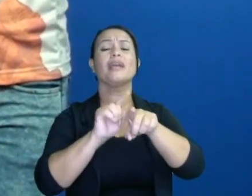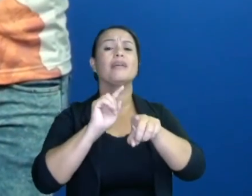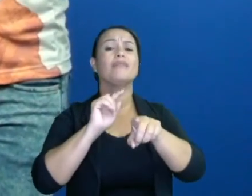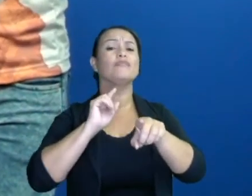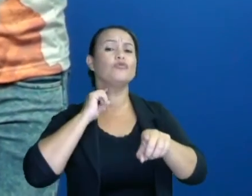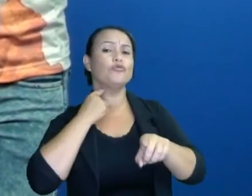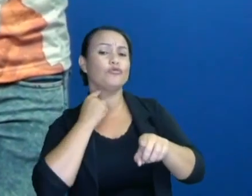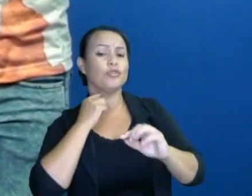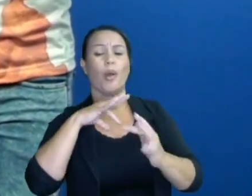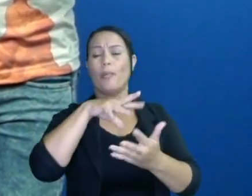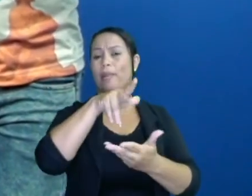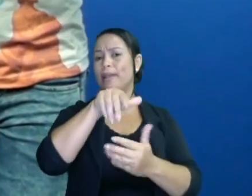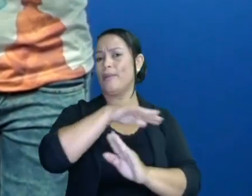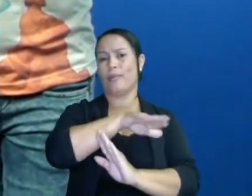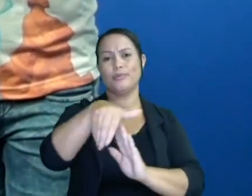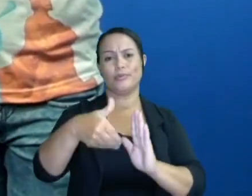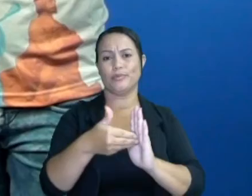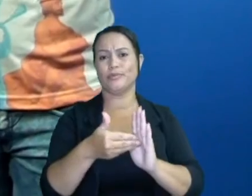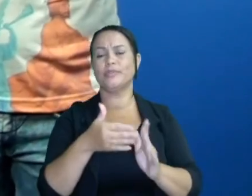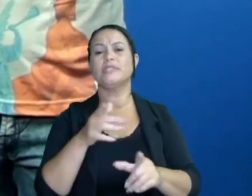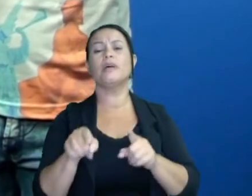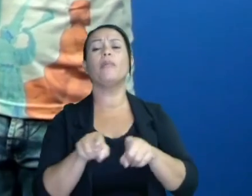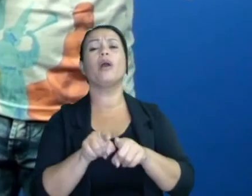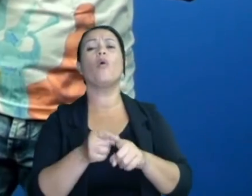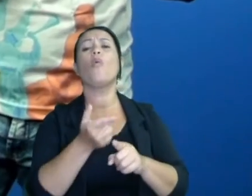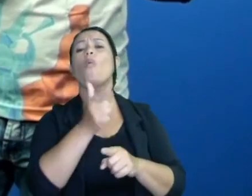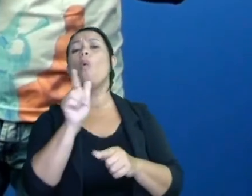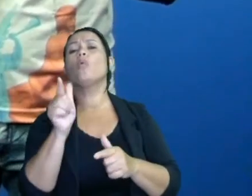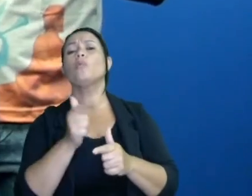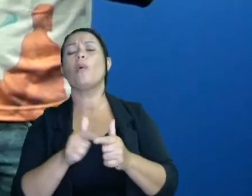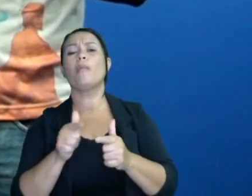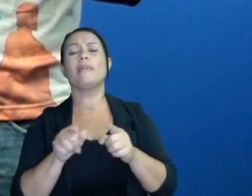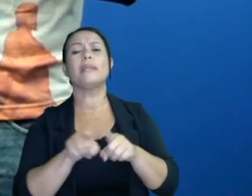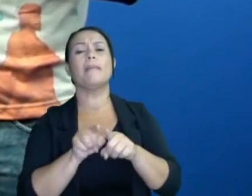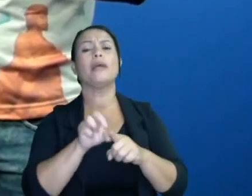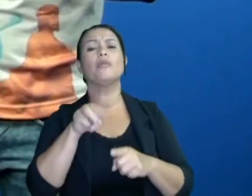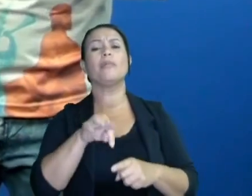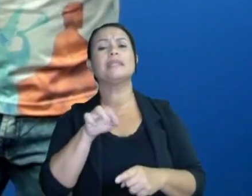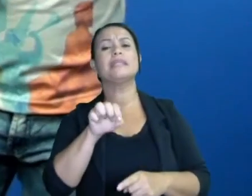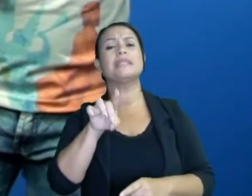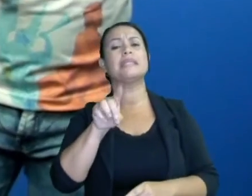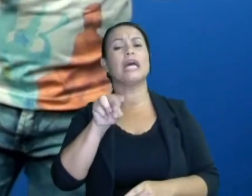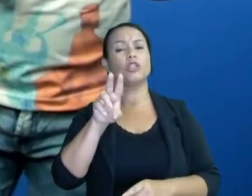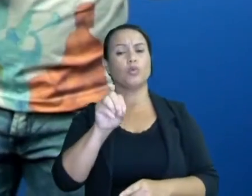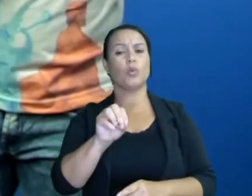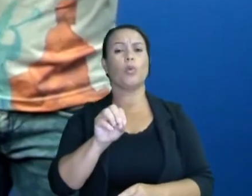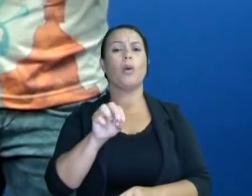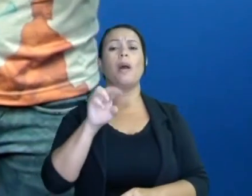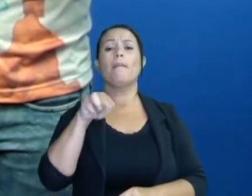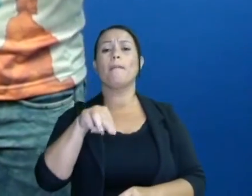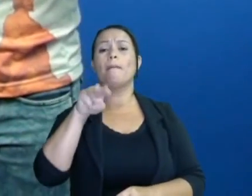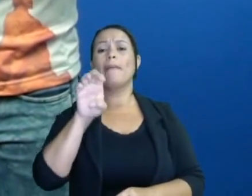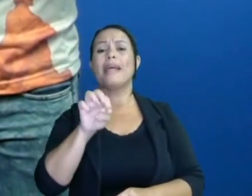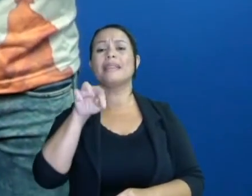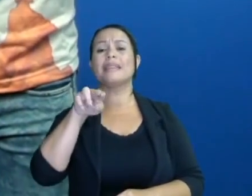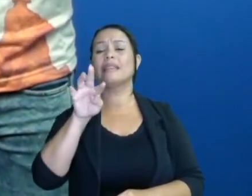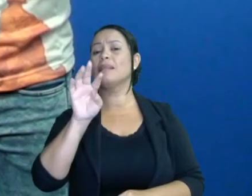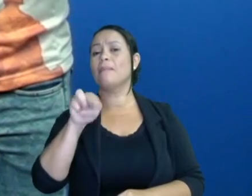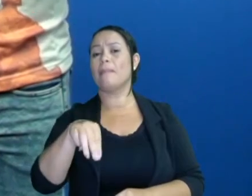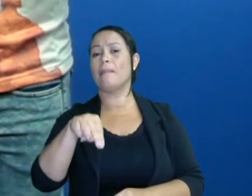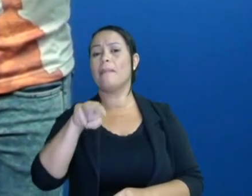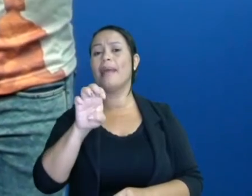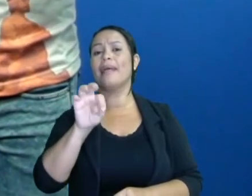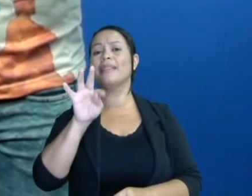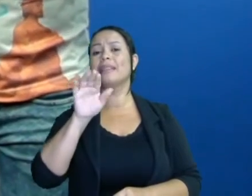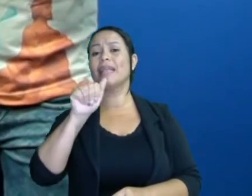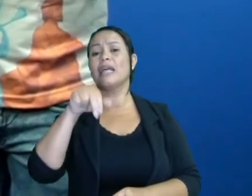prejudica o planeta como um todo. O outro grande produtor de gás metano no nosso planeta é a produção pecuária, são os